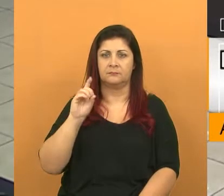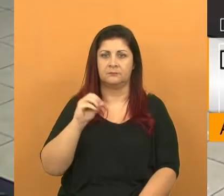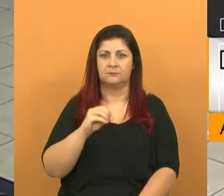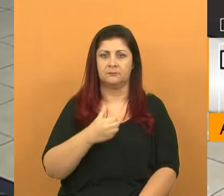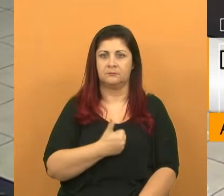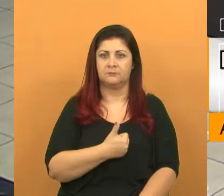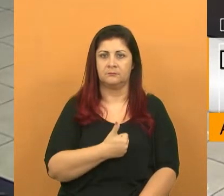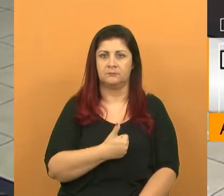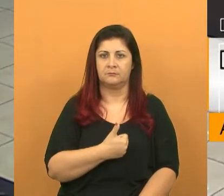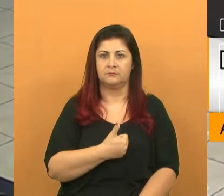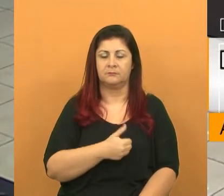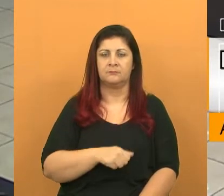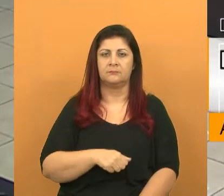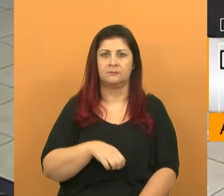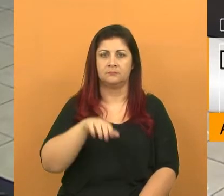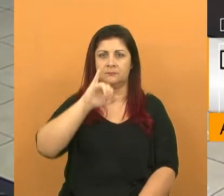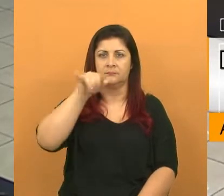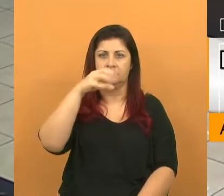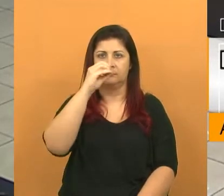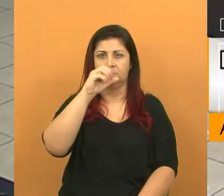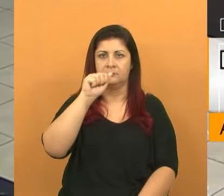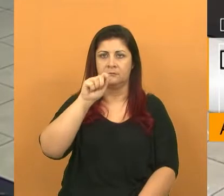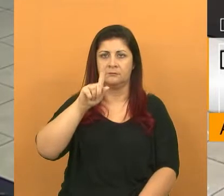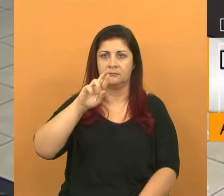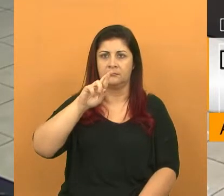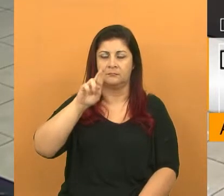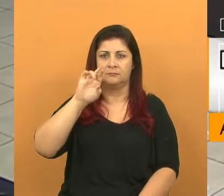como voto o vereador juarez araújo